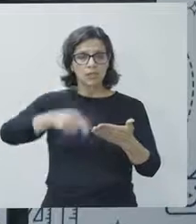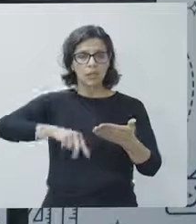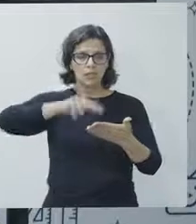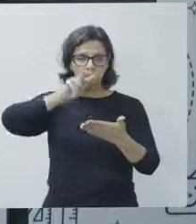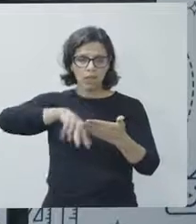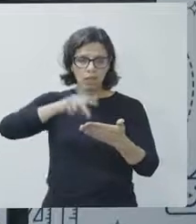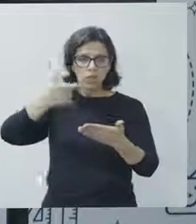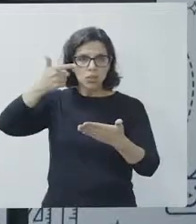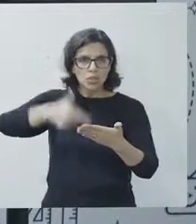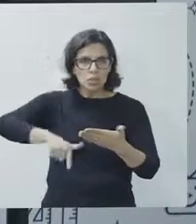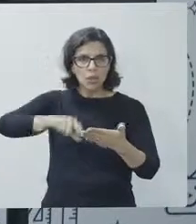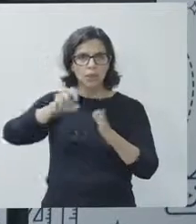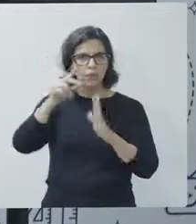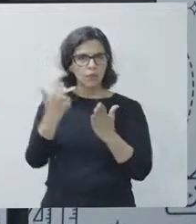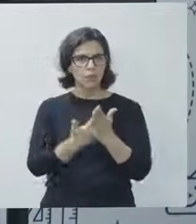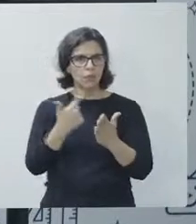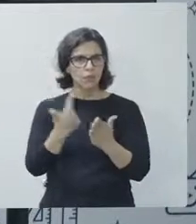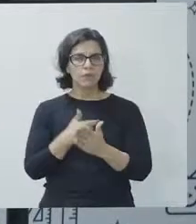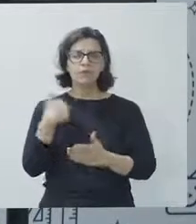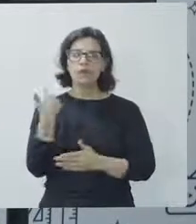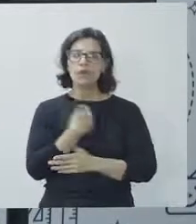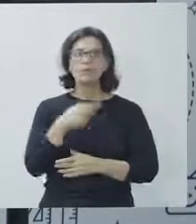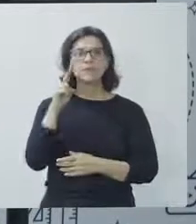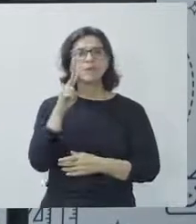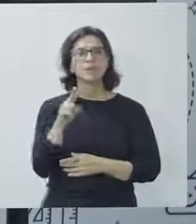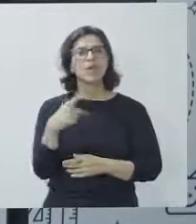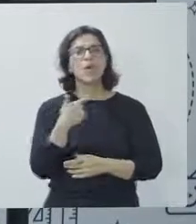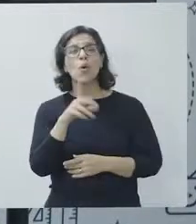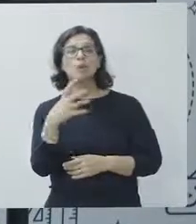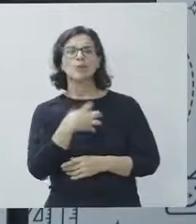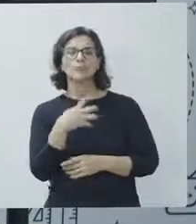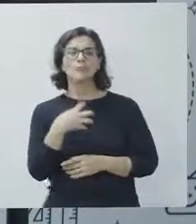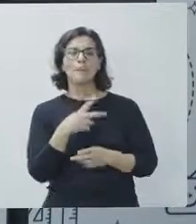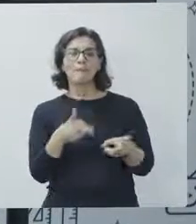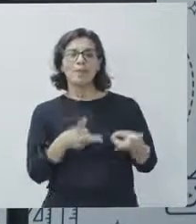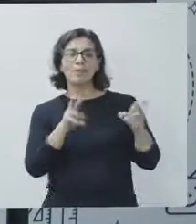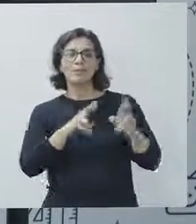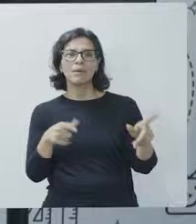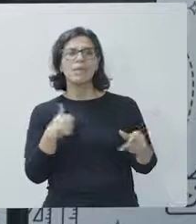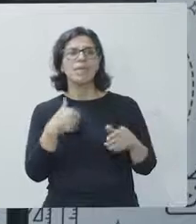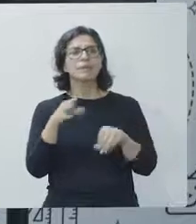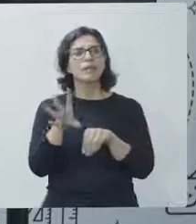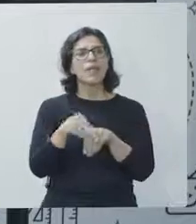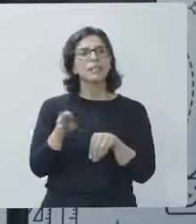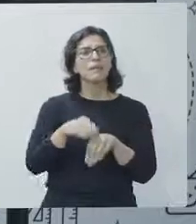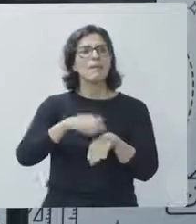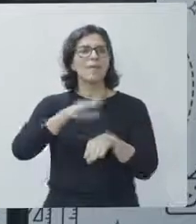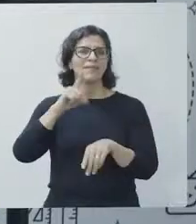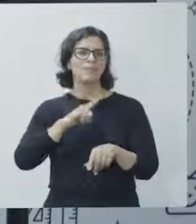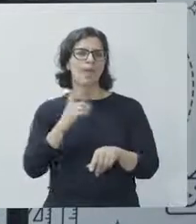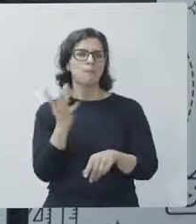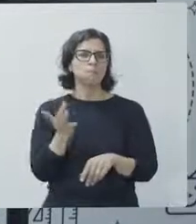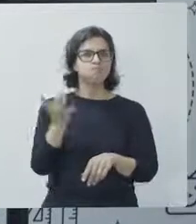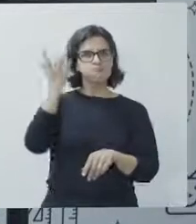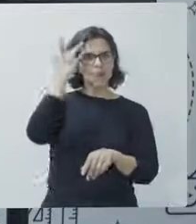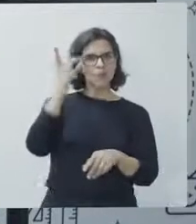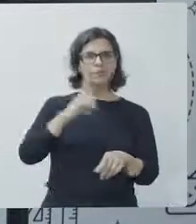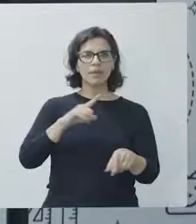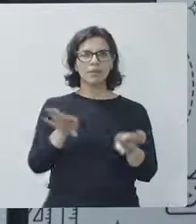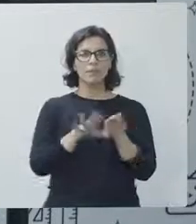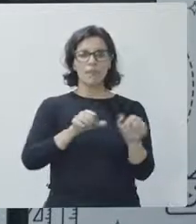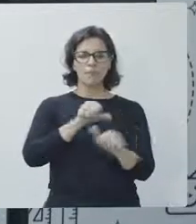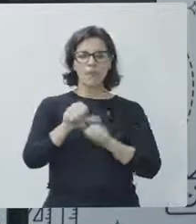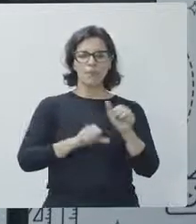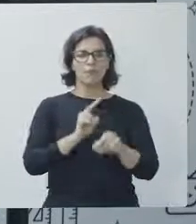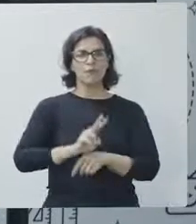da mesma obra literária, nós vamos ver com outros olhos, porque a gente vai adquirindo conhecimentos externos e